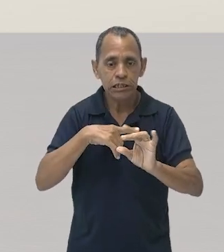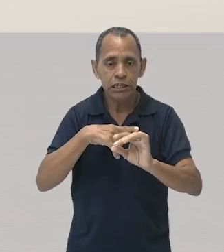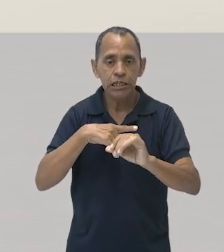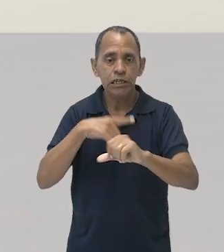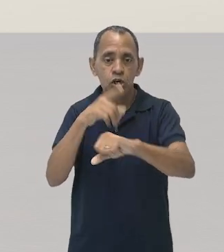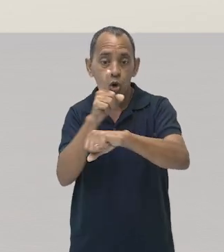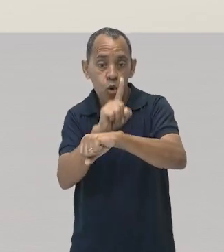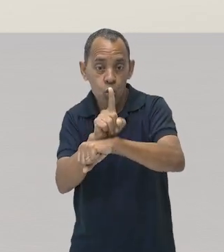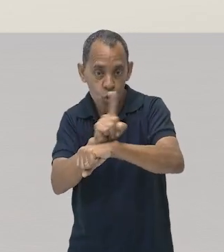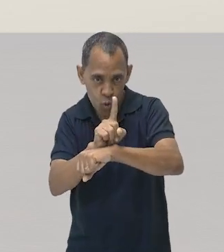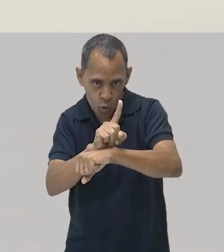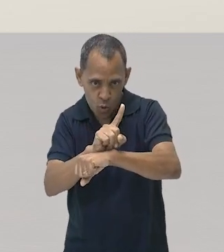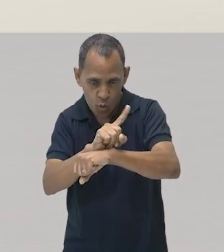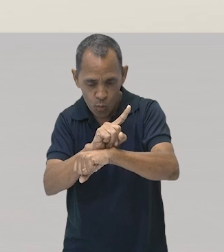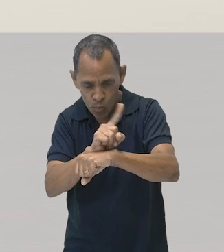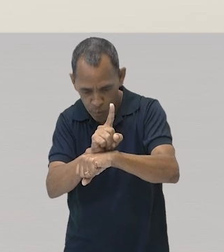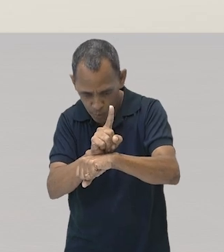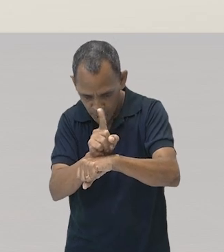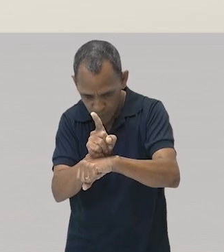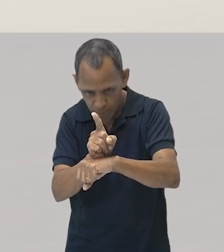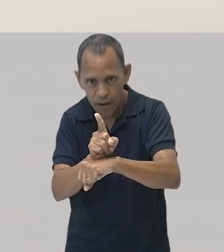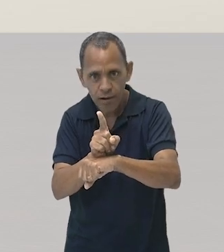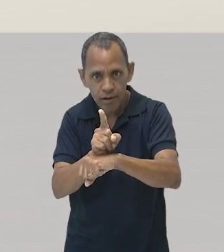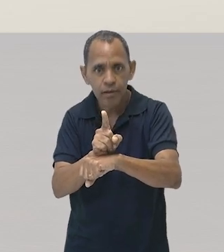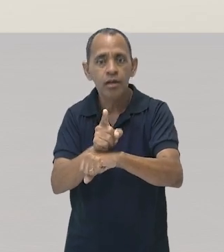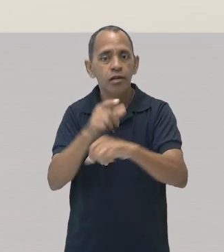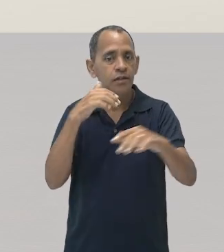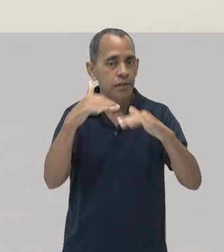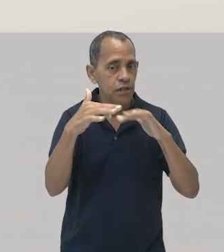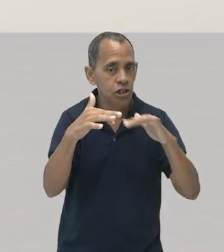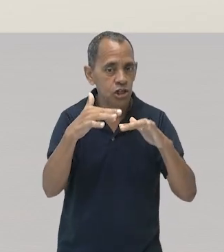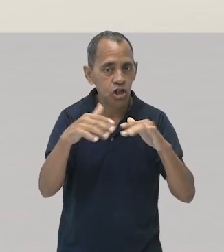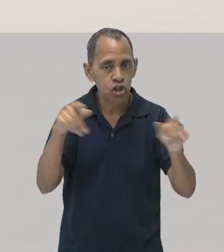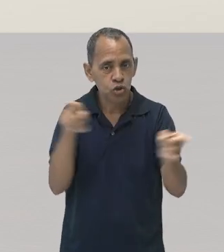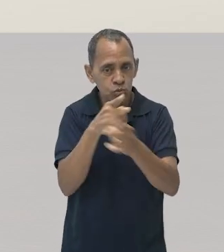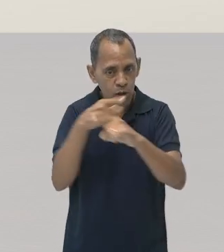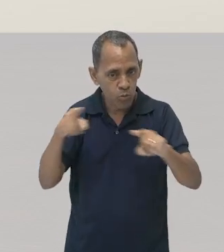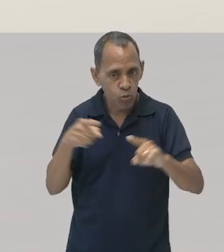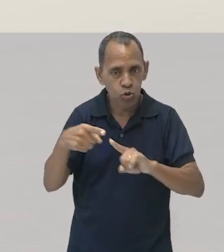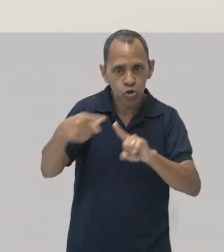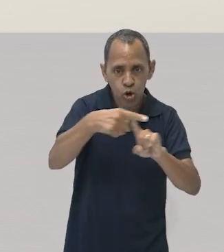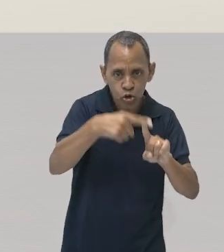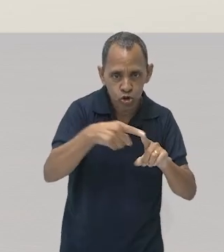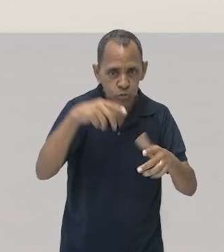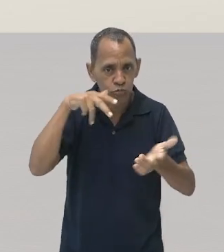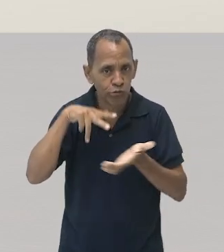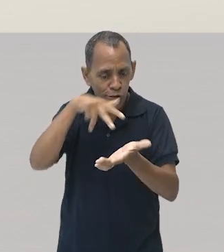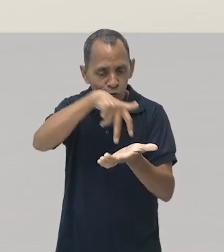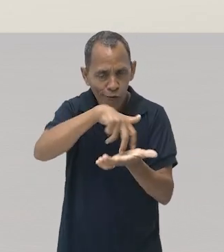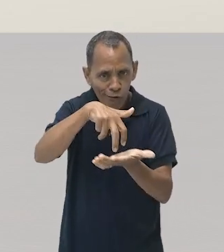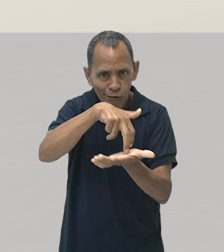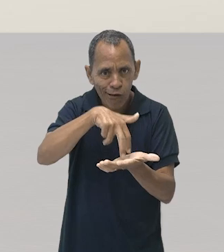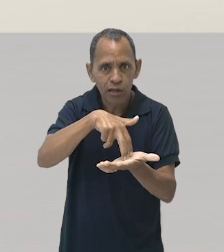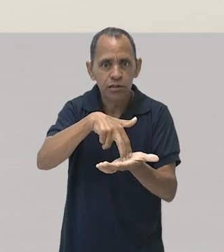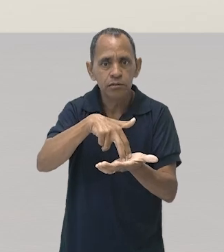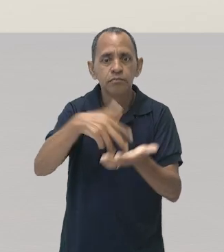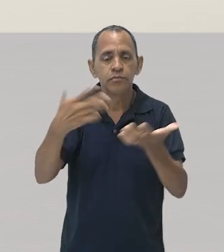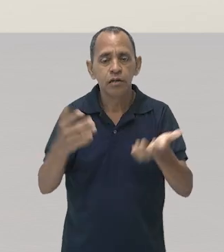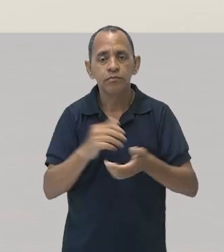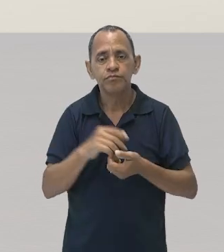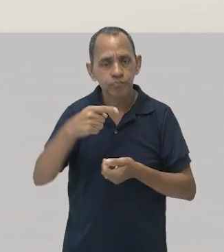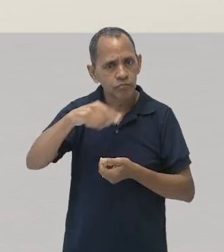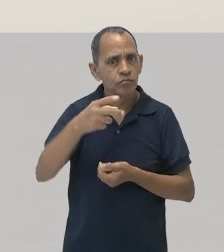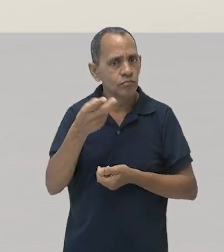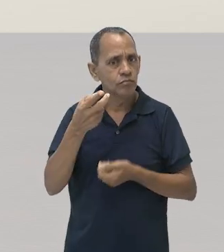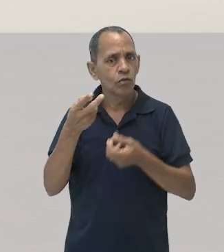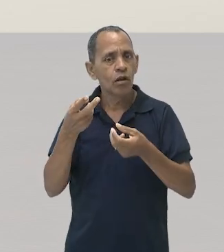lhe pedindo naquele tipo de dança, tá bom? Naquele estilo de dança. Então, como vocês observaram, apesar